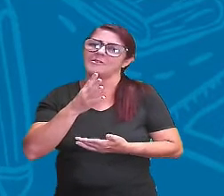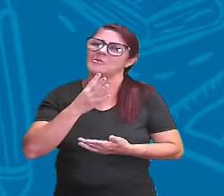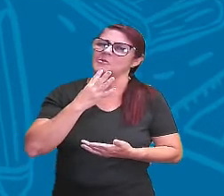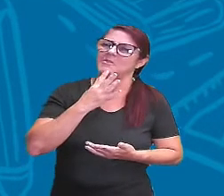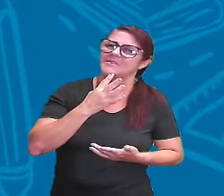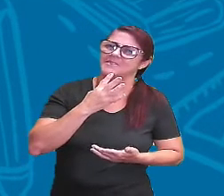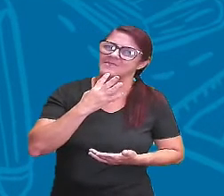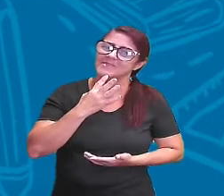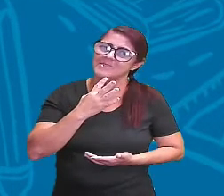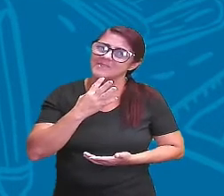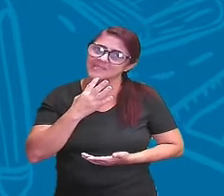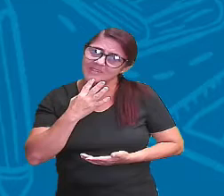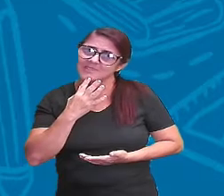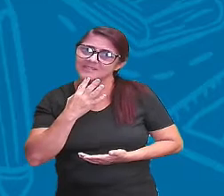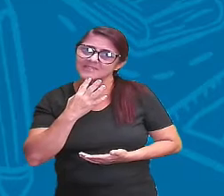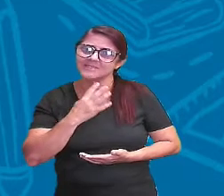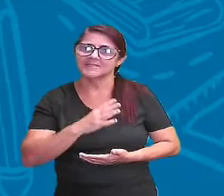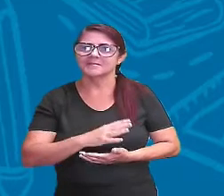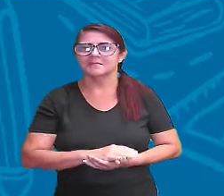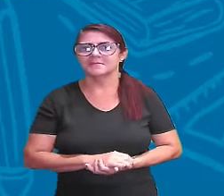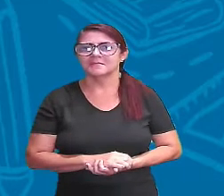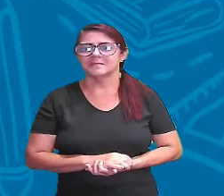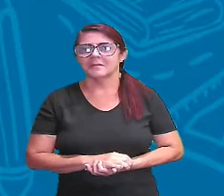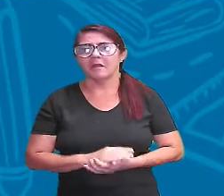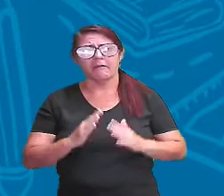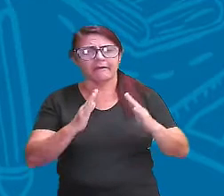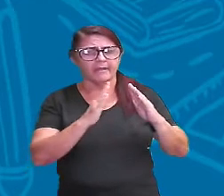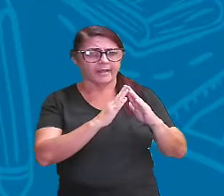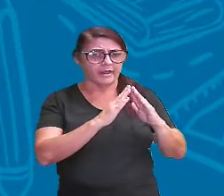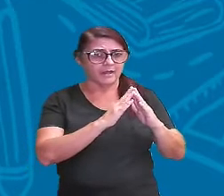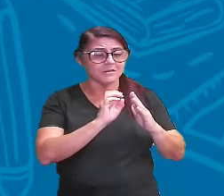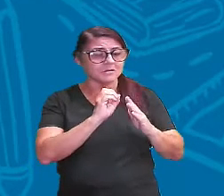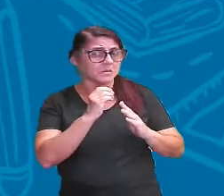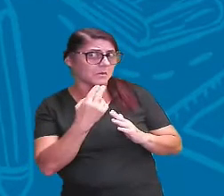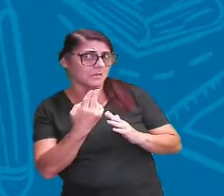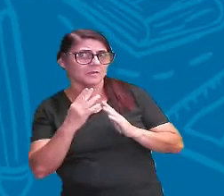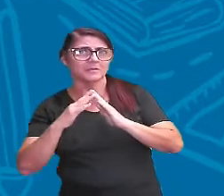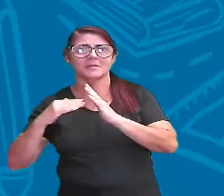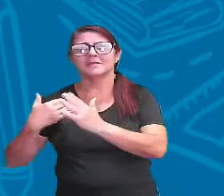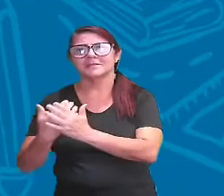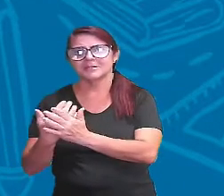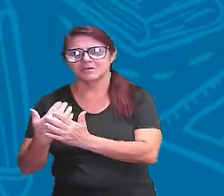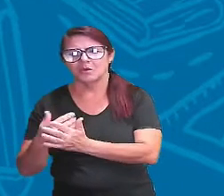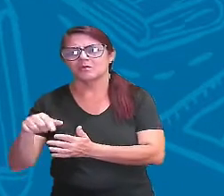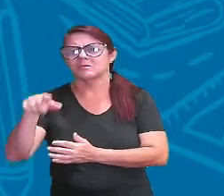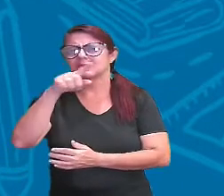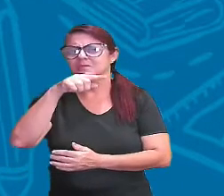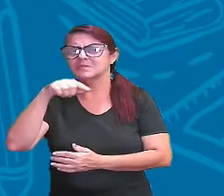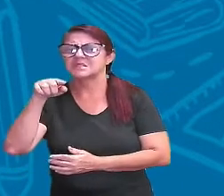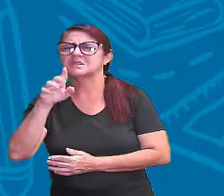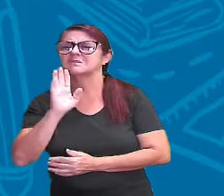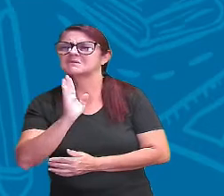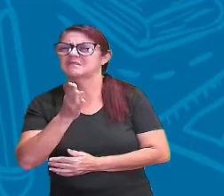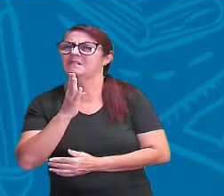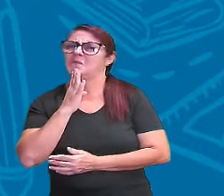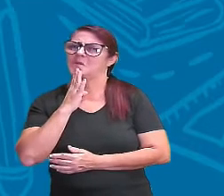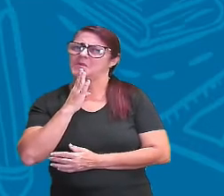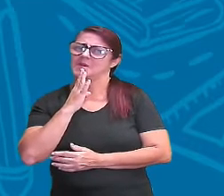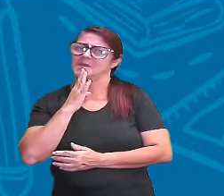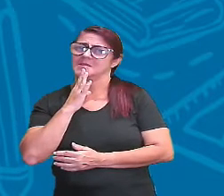escutaram alguém contar, tá? Seja em casa ou seja na escola, mas vocês já Algum desses alguém